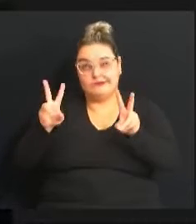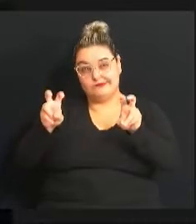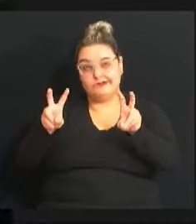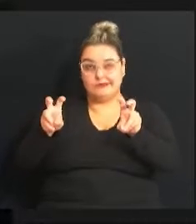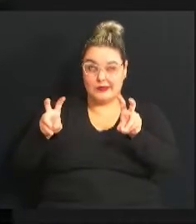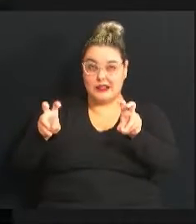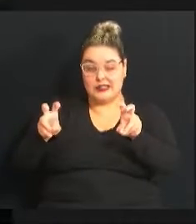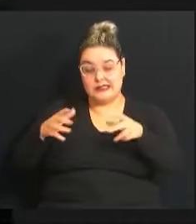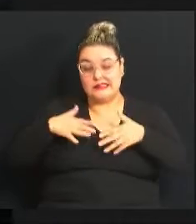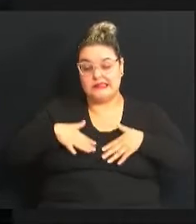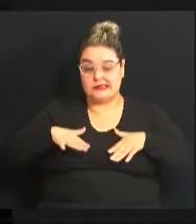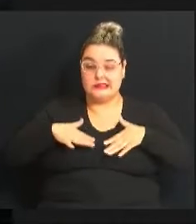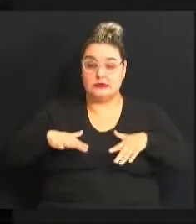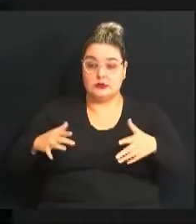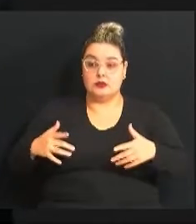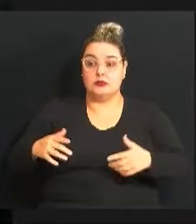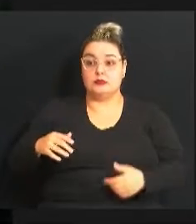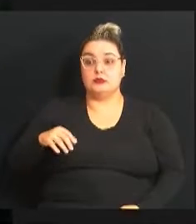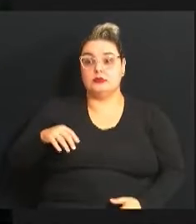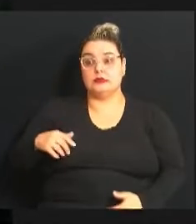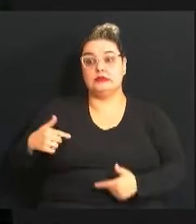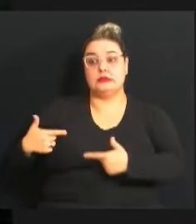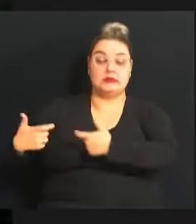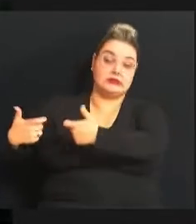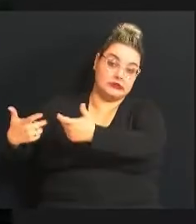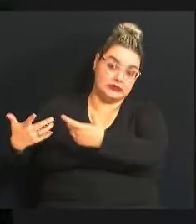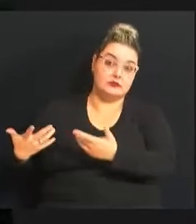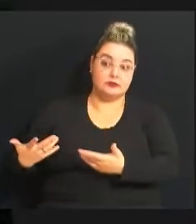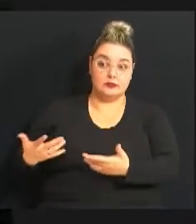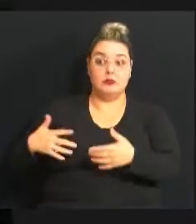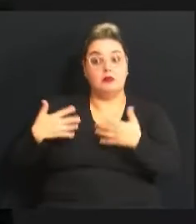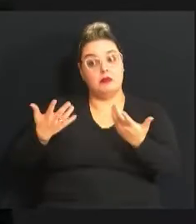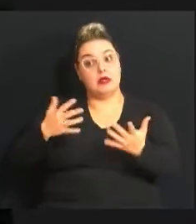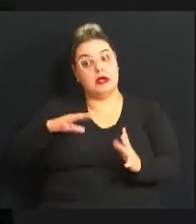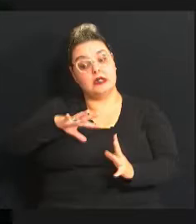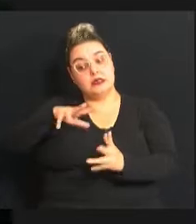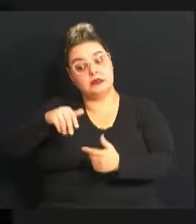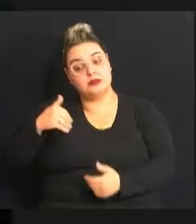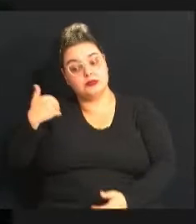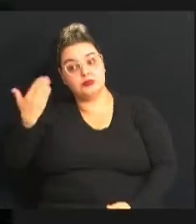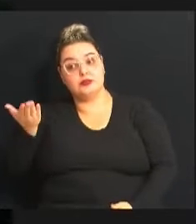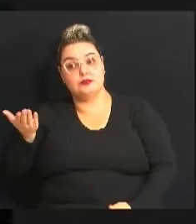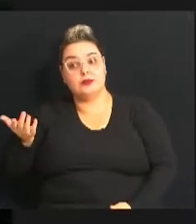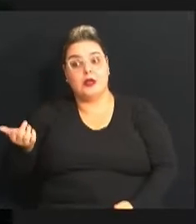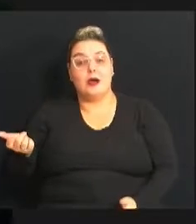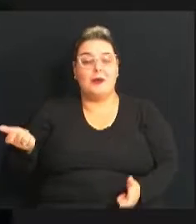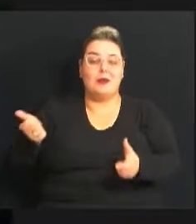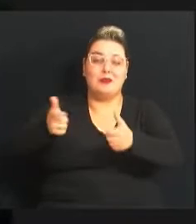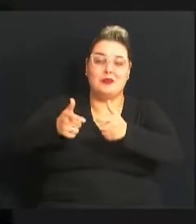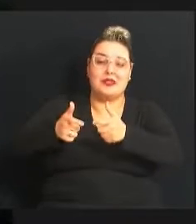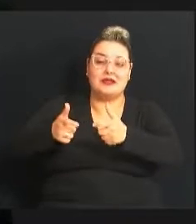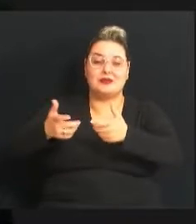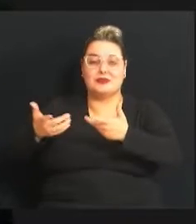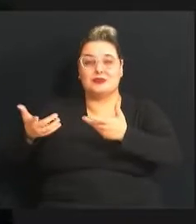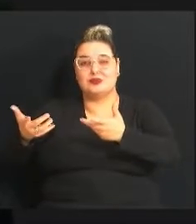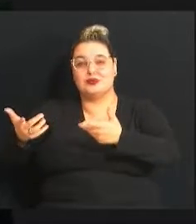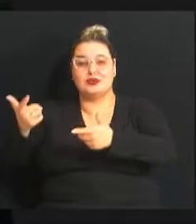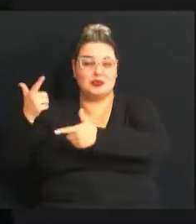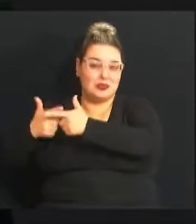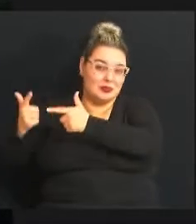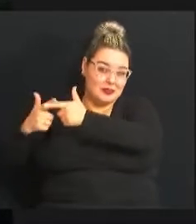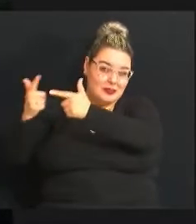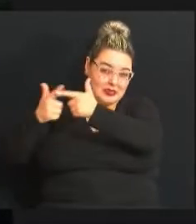caso de um conflito, mas que o cenário internacional se tornasse um pouco menos turbulento, pelo menos no que diz respeito ao preço da